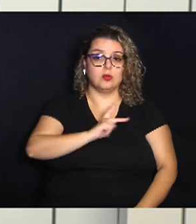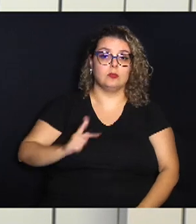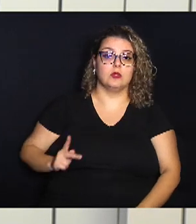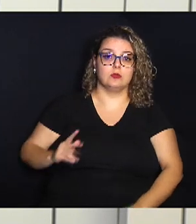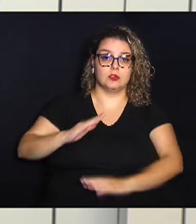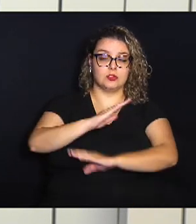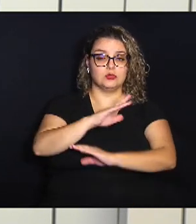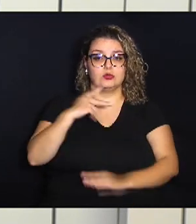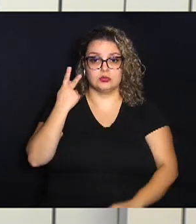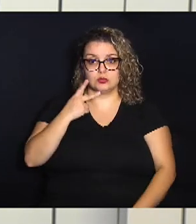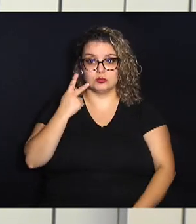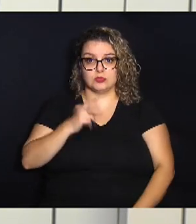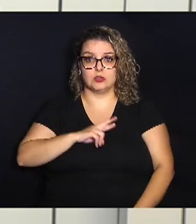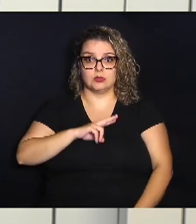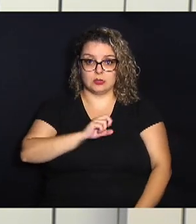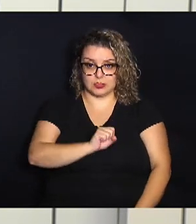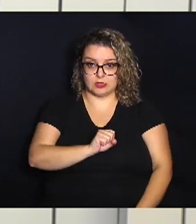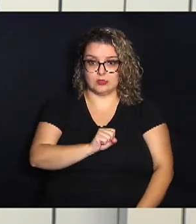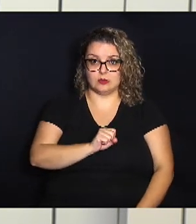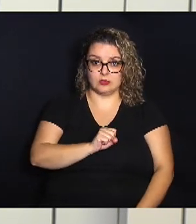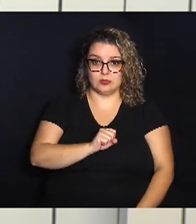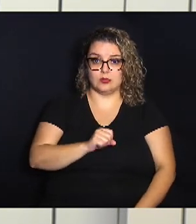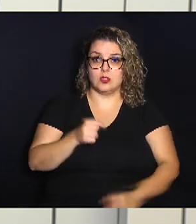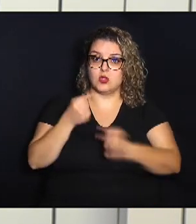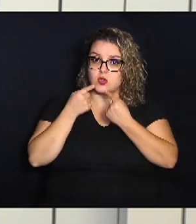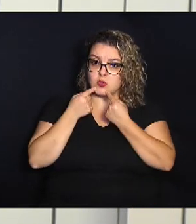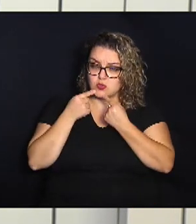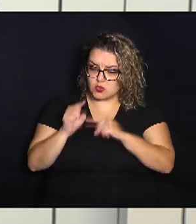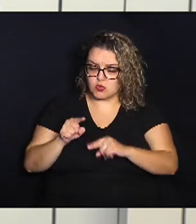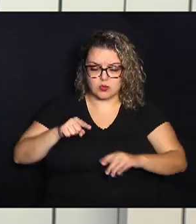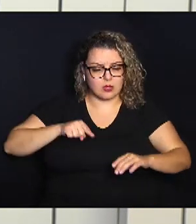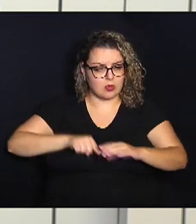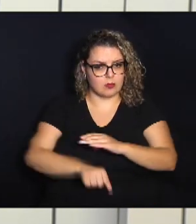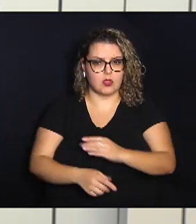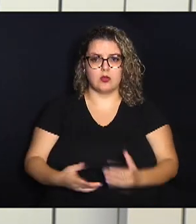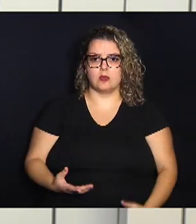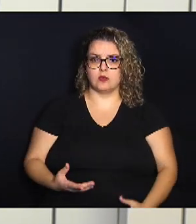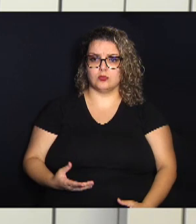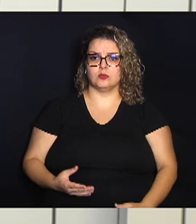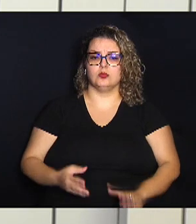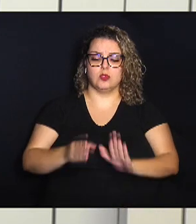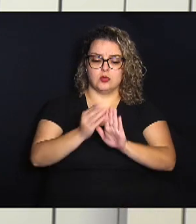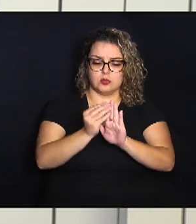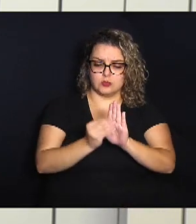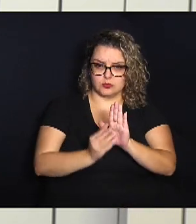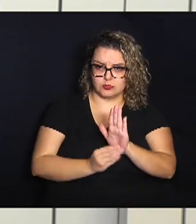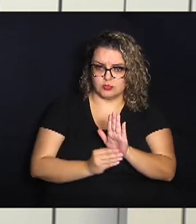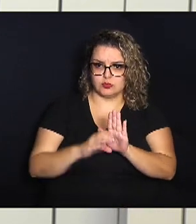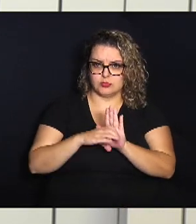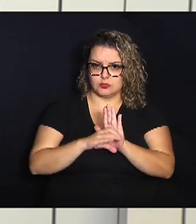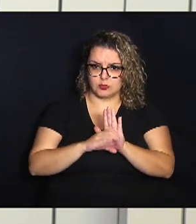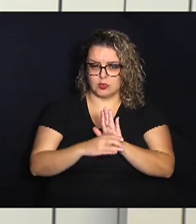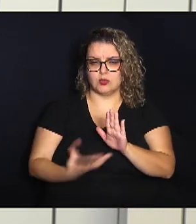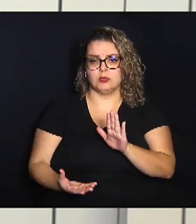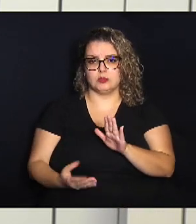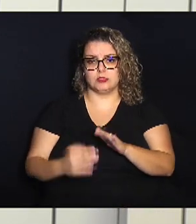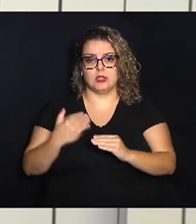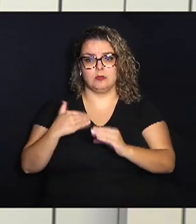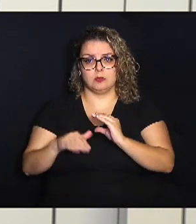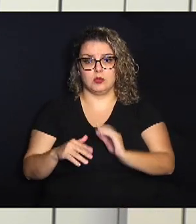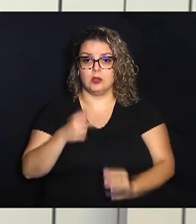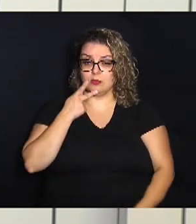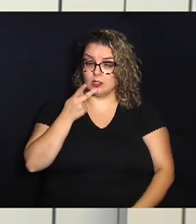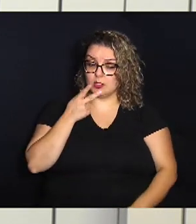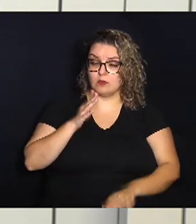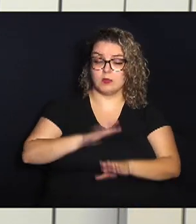Câmara, vereador Luiz Rossini, repudiou veementemente o conteúdo da mensagem e falou das providências